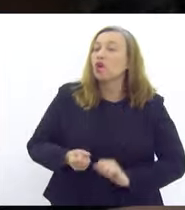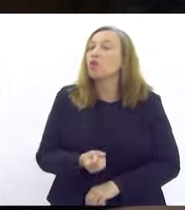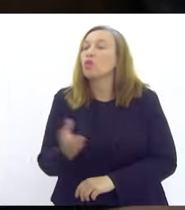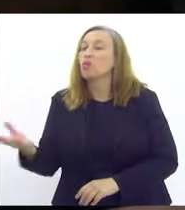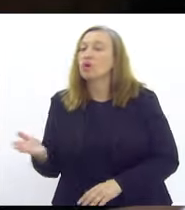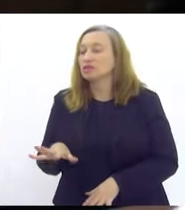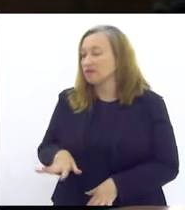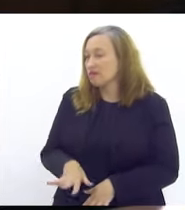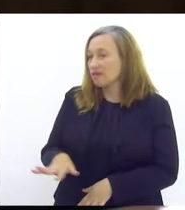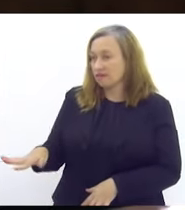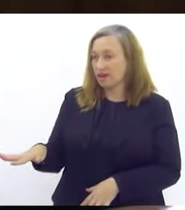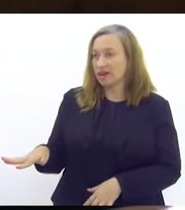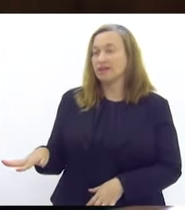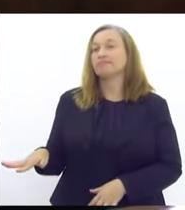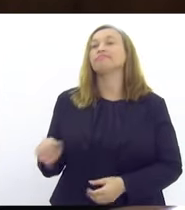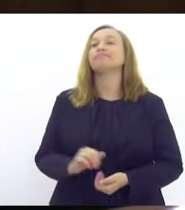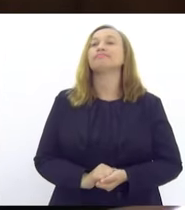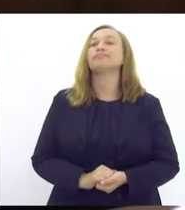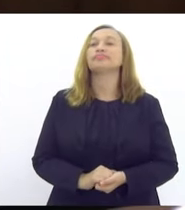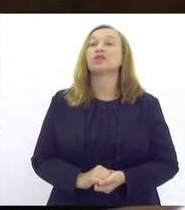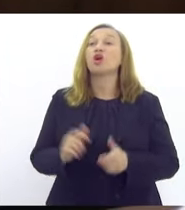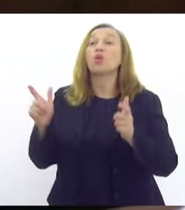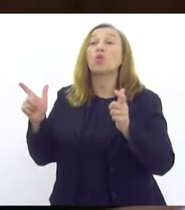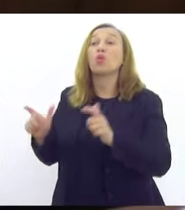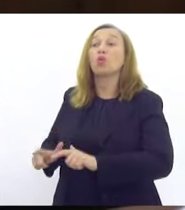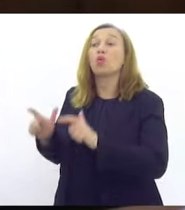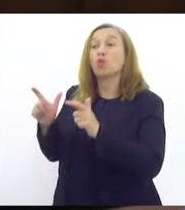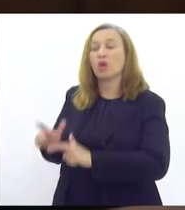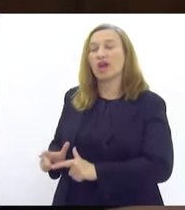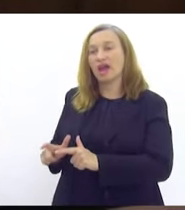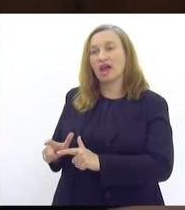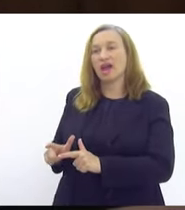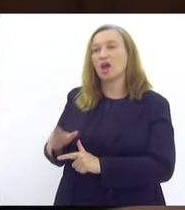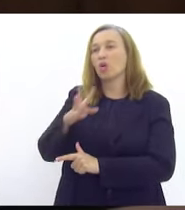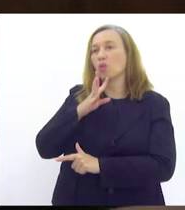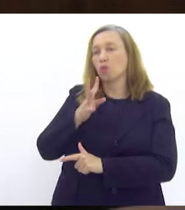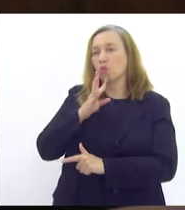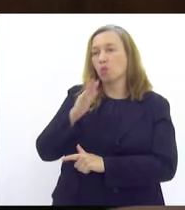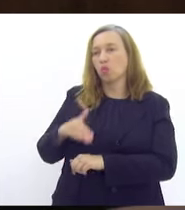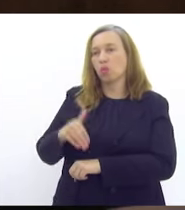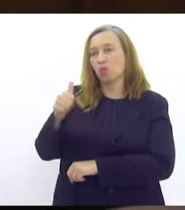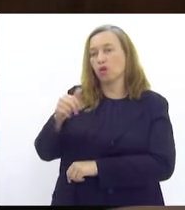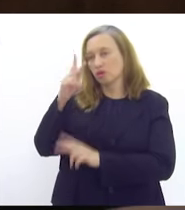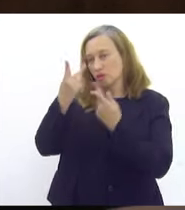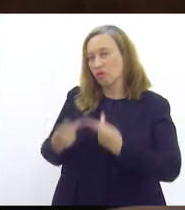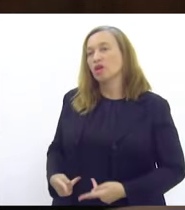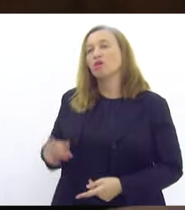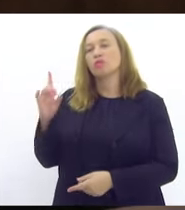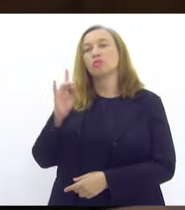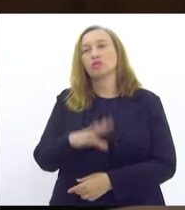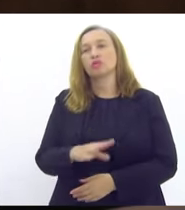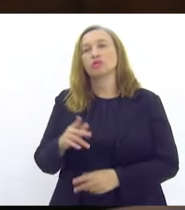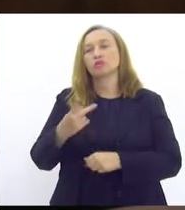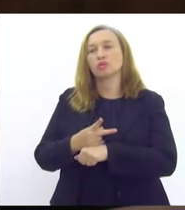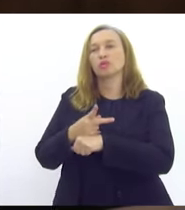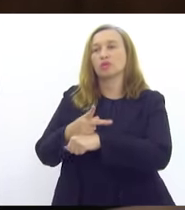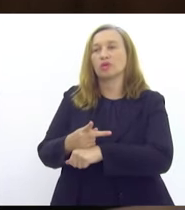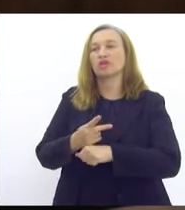as favelas são lugares onde deve ser reconhecida a dignidade humana. E, por último, o